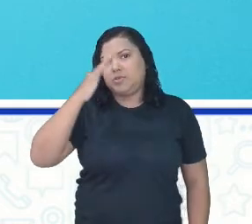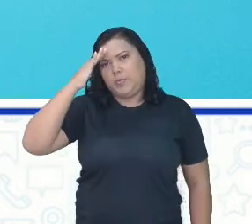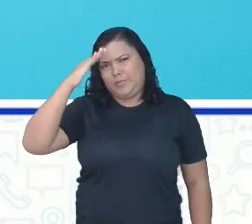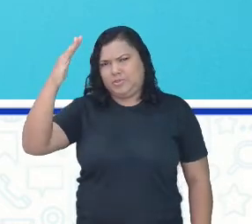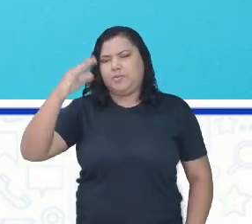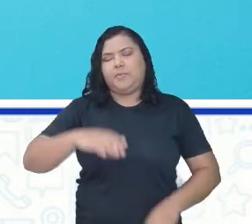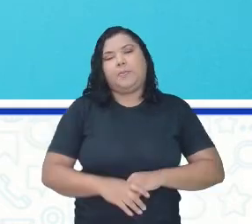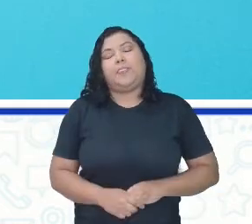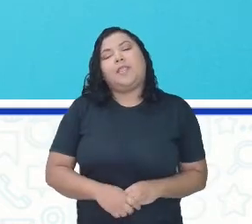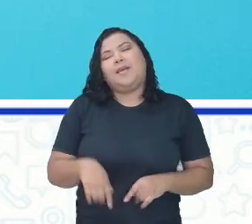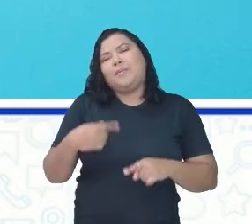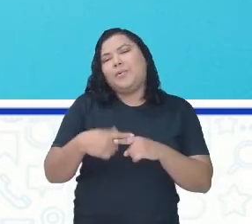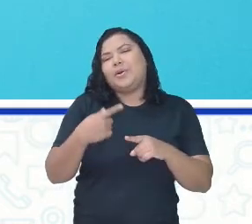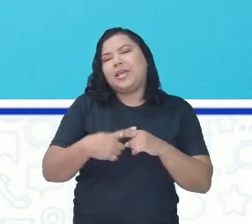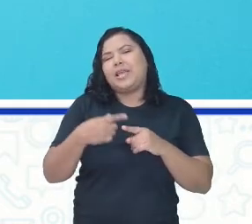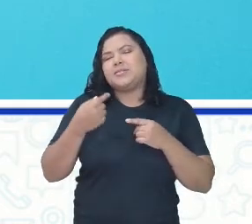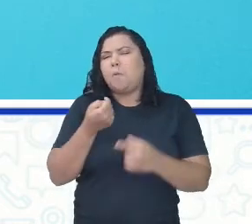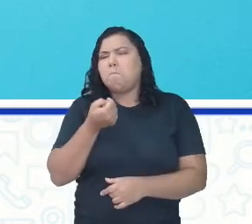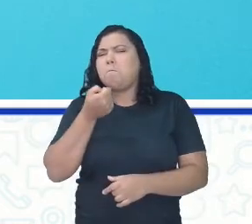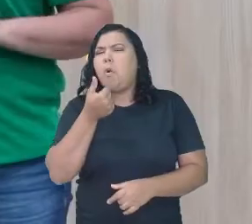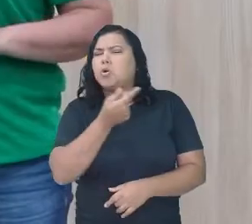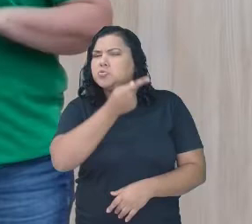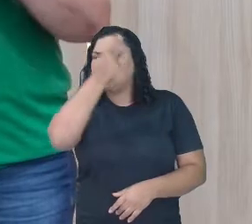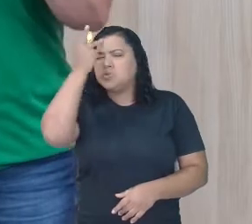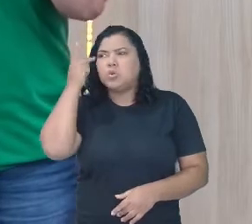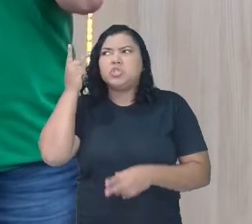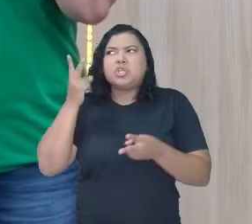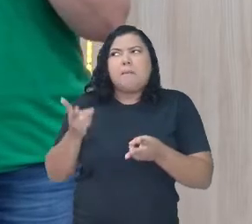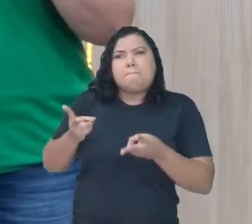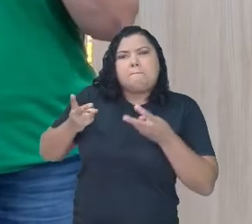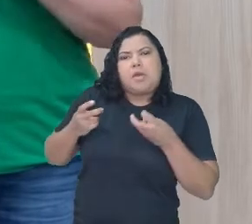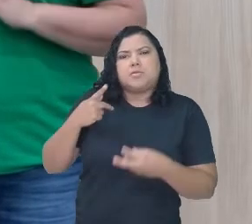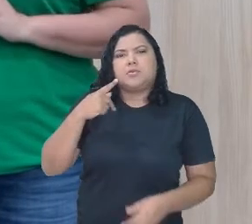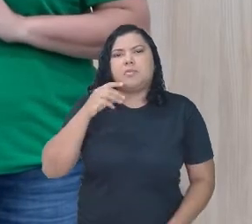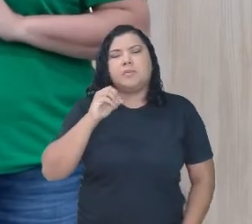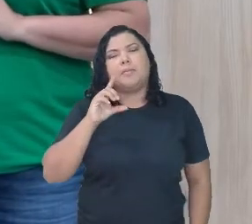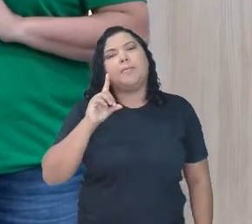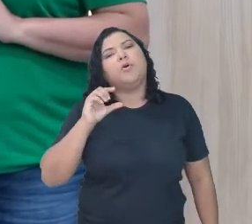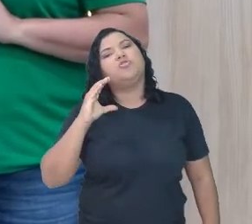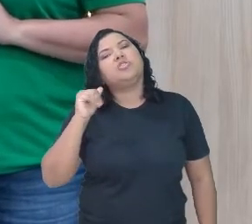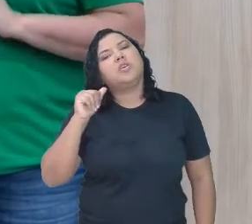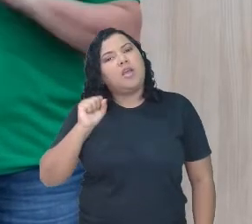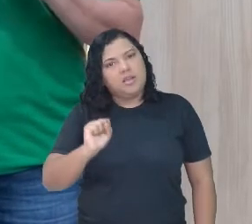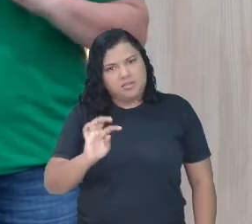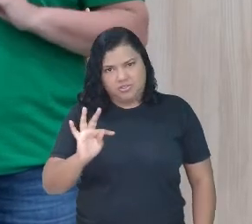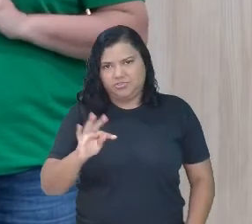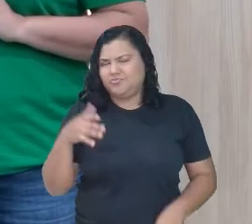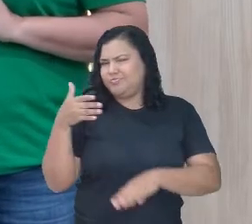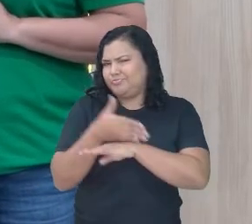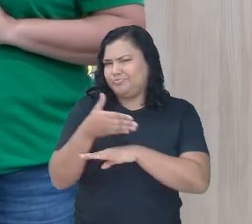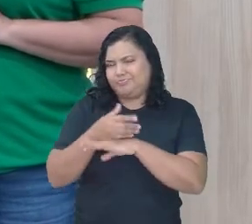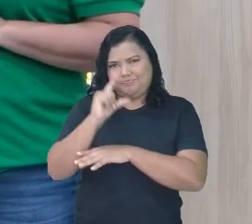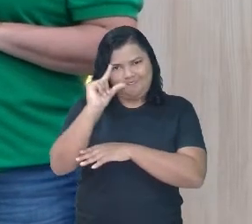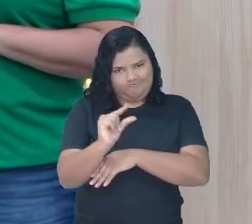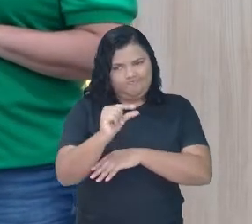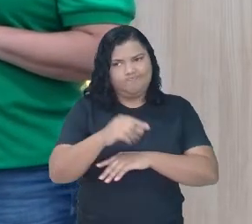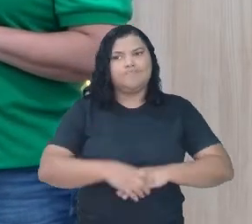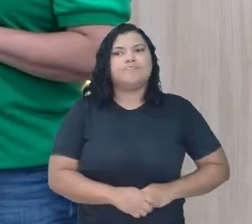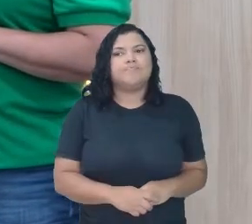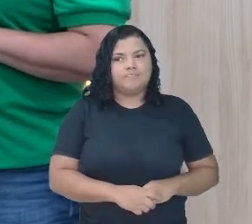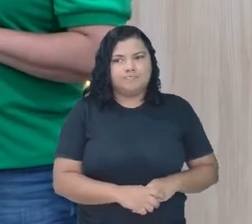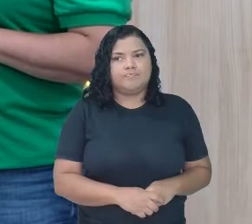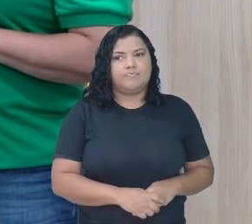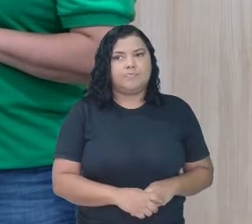atinge poucas pessoas. É comprovado que ainda poucas pessoas acessam os podcasts.